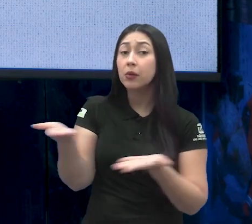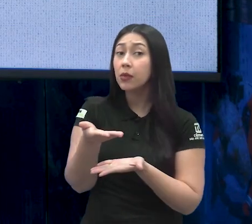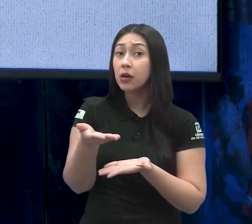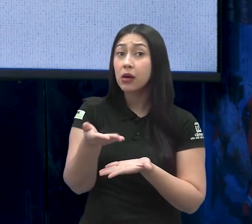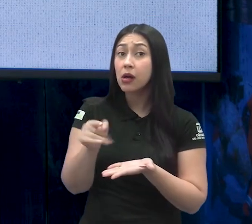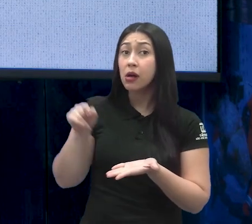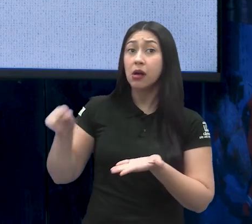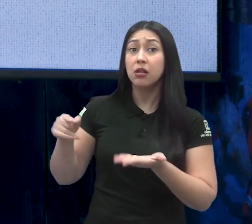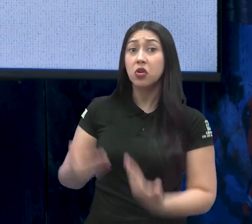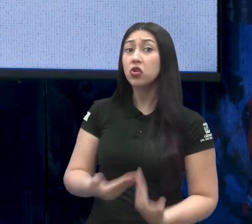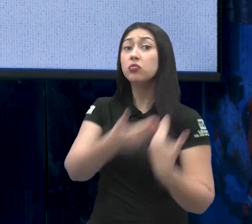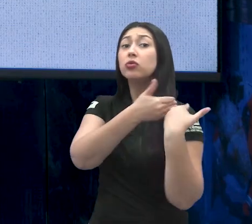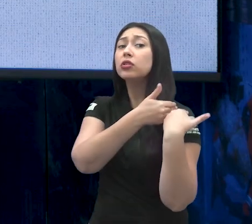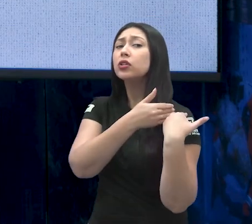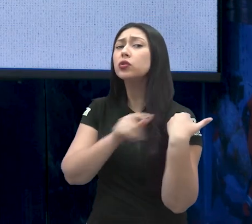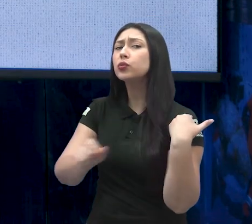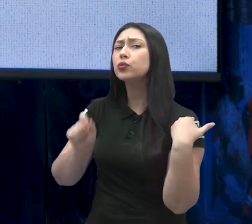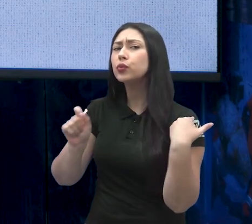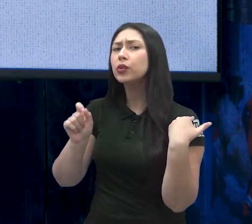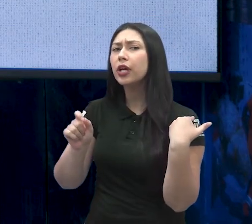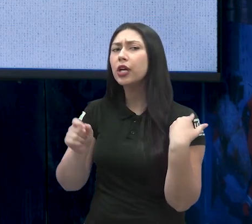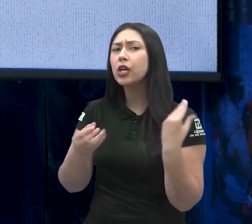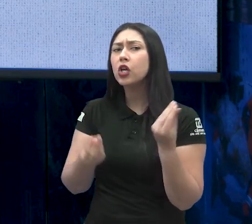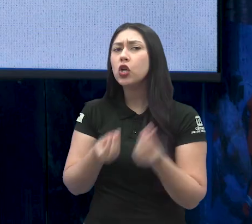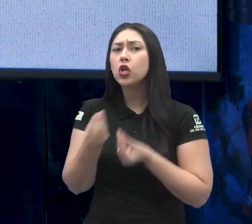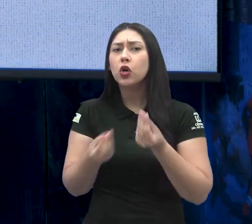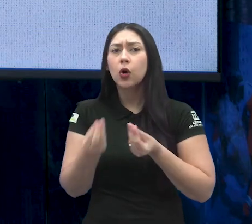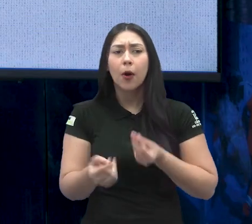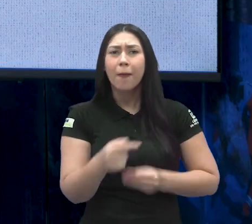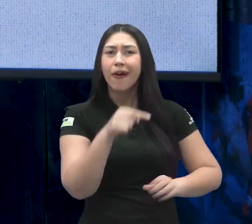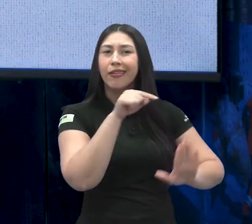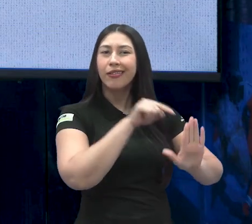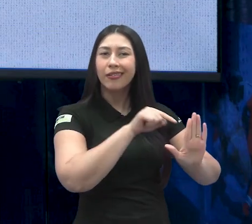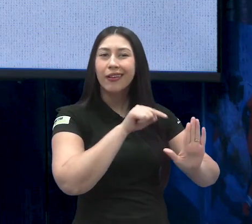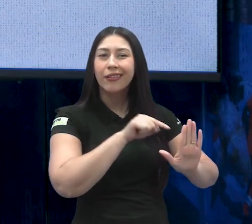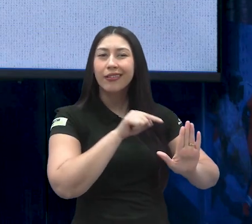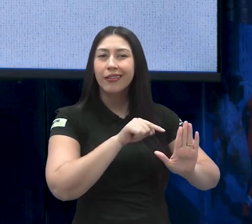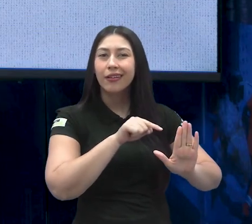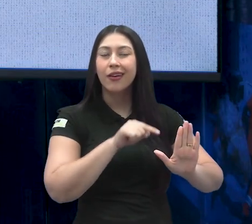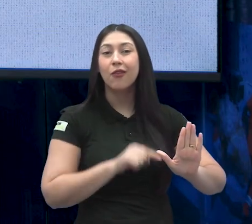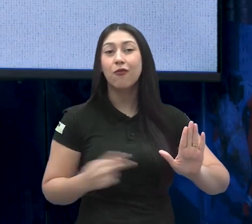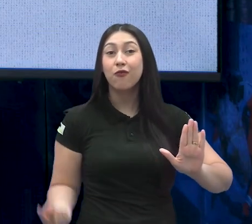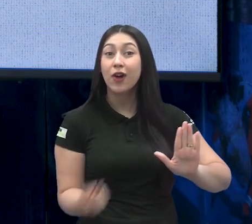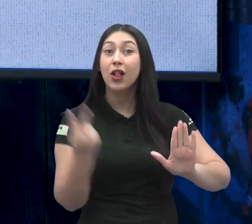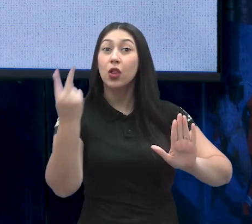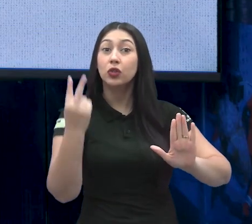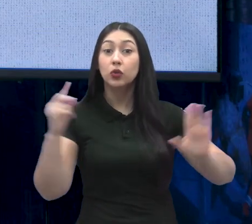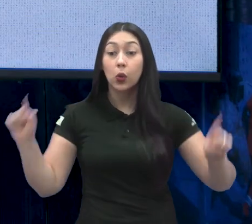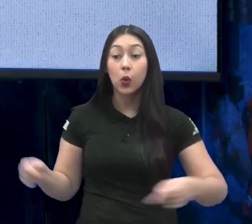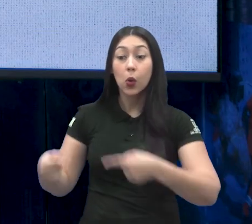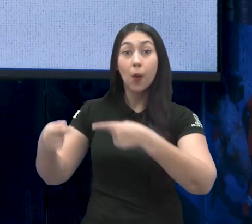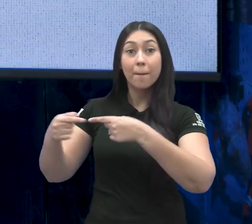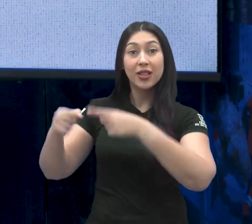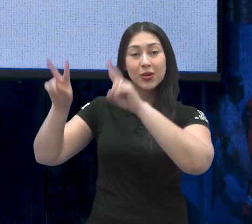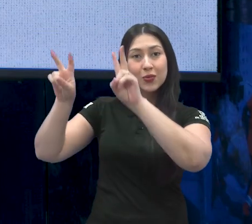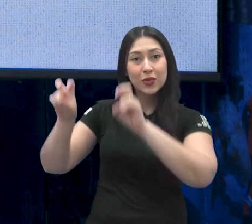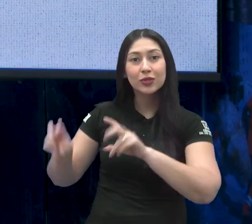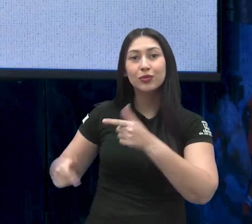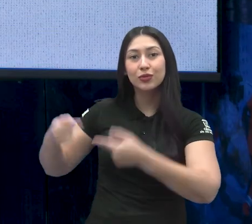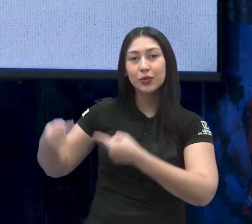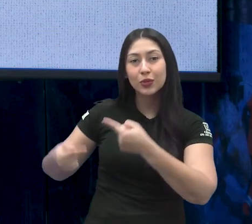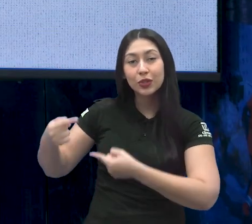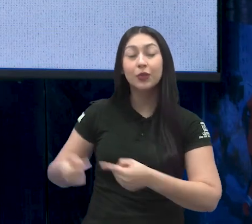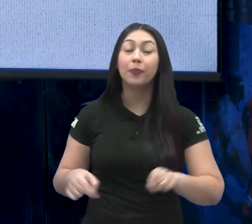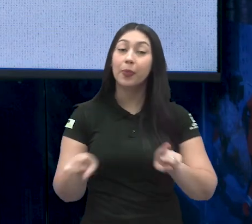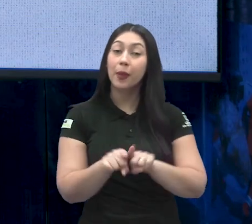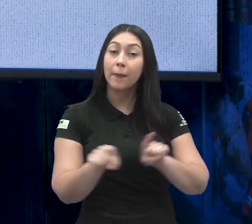as obrigações dos parlamentares e qual a relação das legendas com as pautas defendidas. A gente também mostra o trabalho da